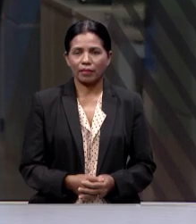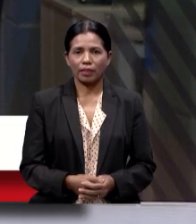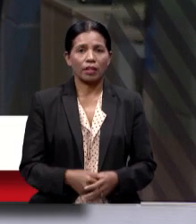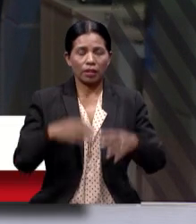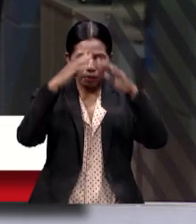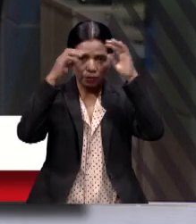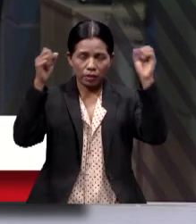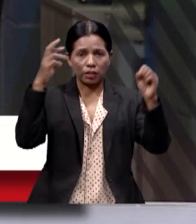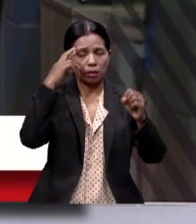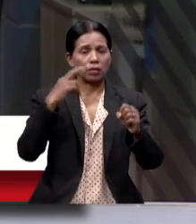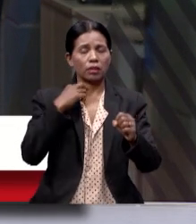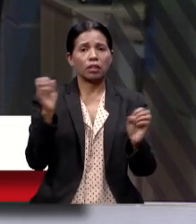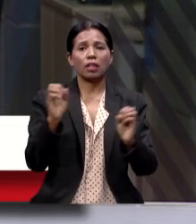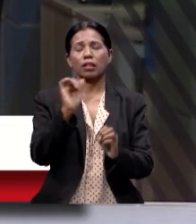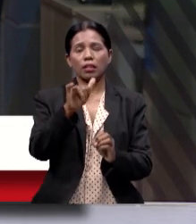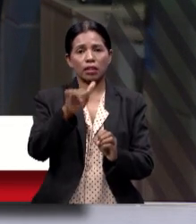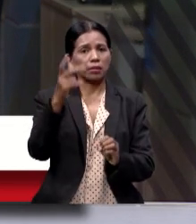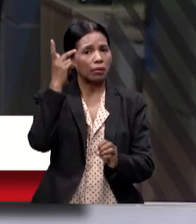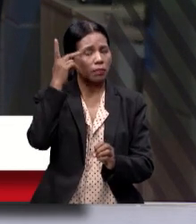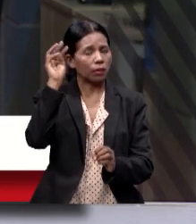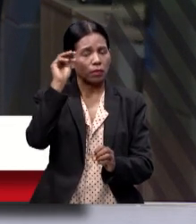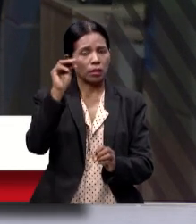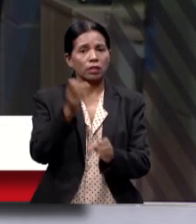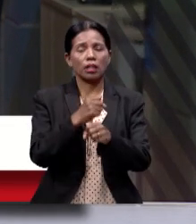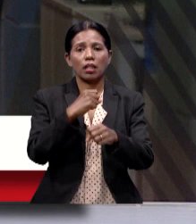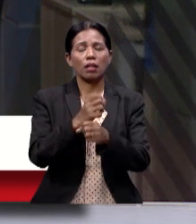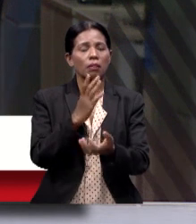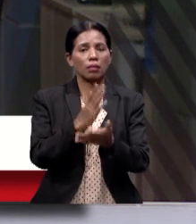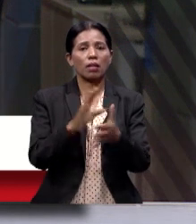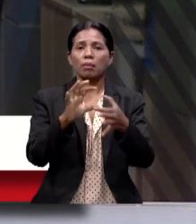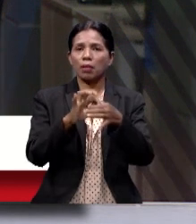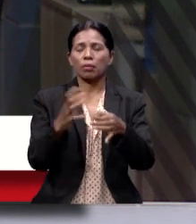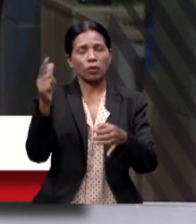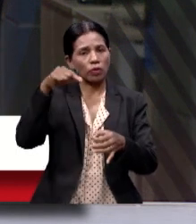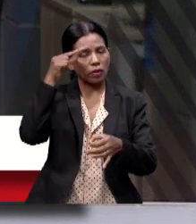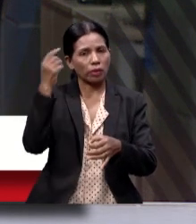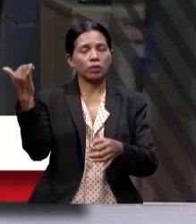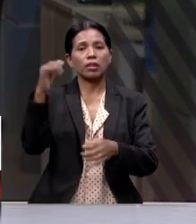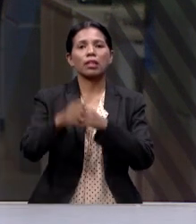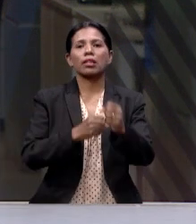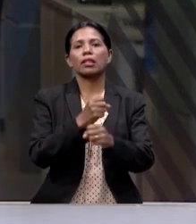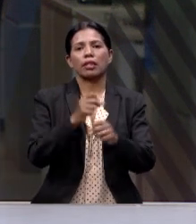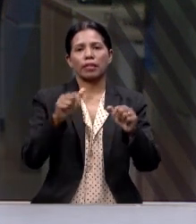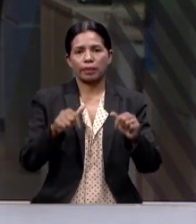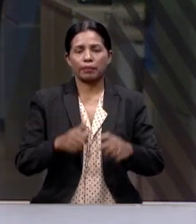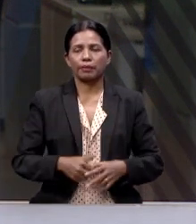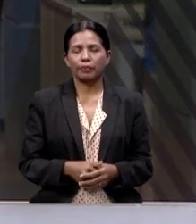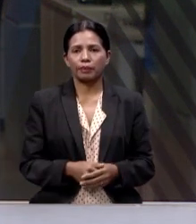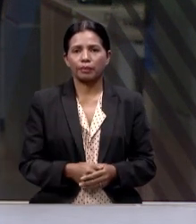Presidente da República, ela concorda com o primeiro-ministro Halo remodelação para membro do governo Sira Iha Tinanidane.